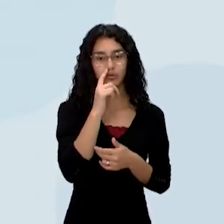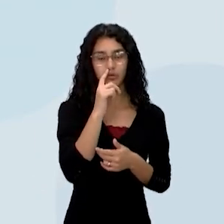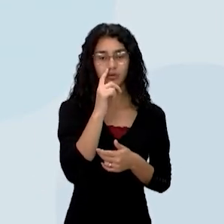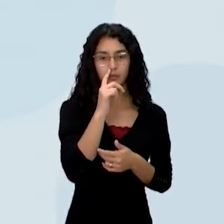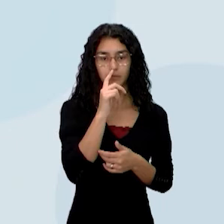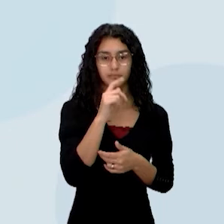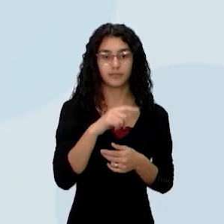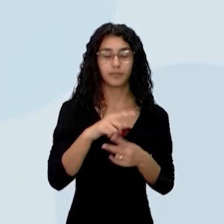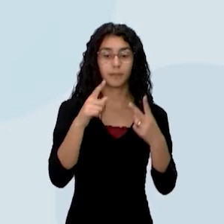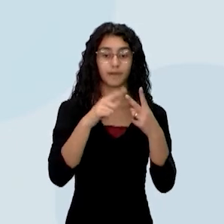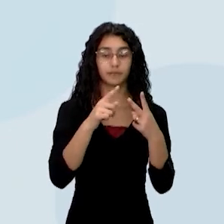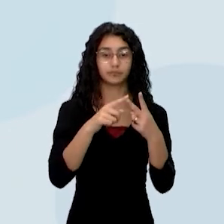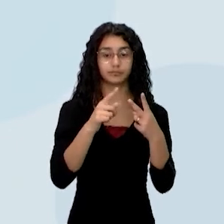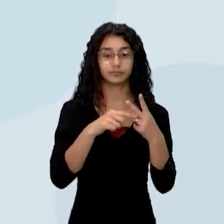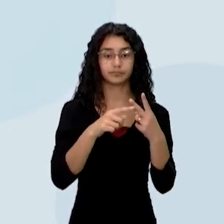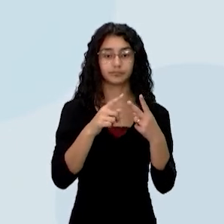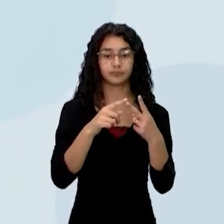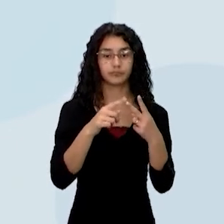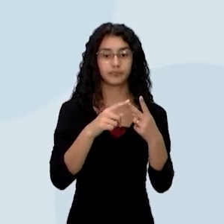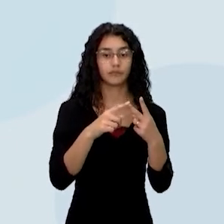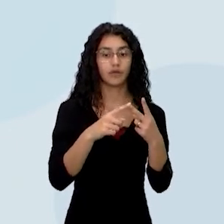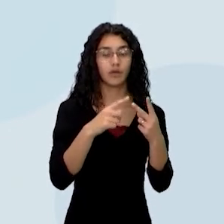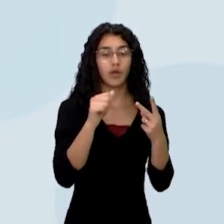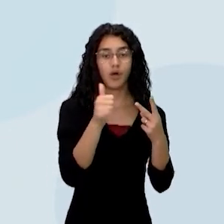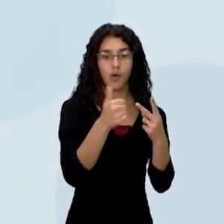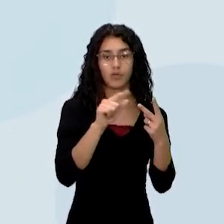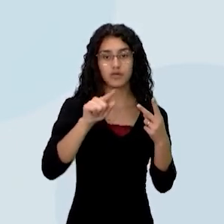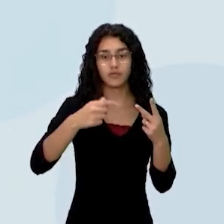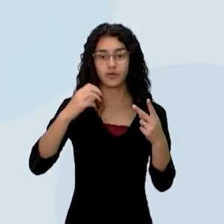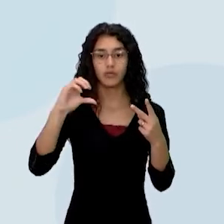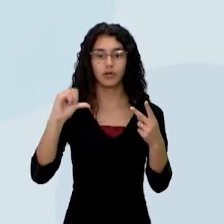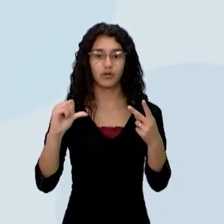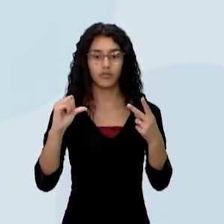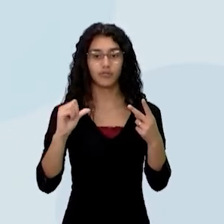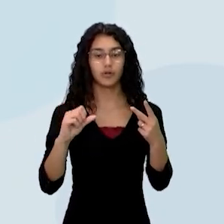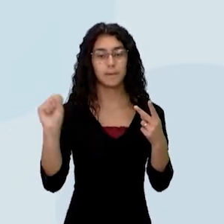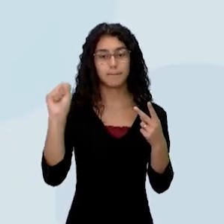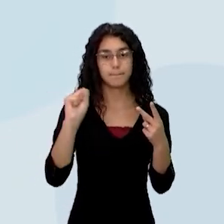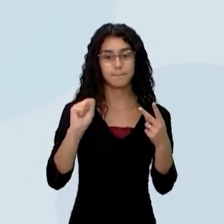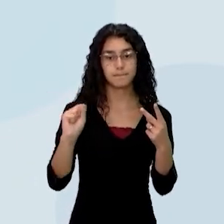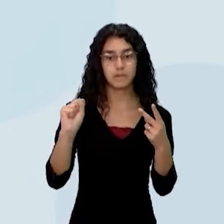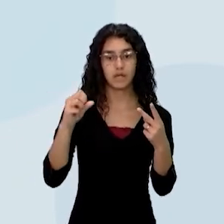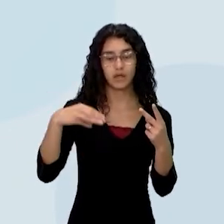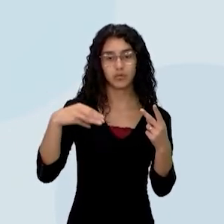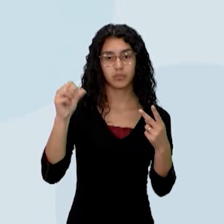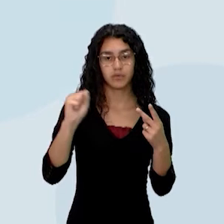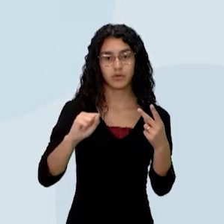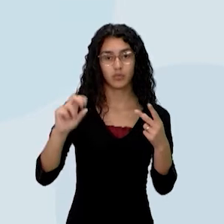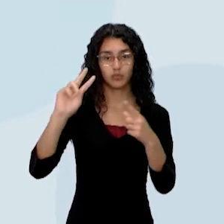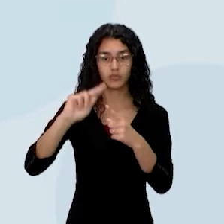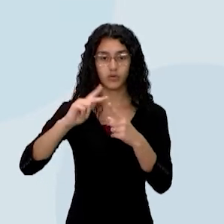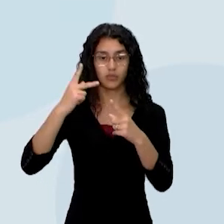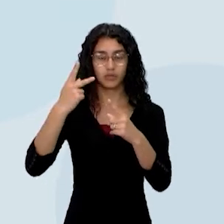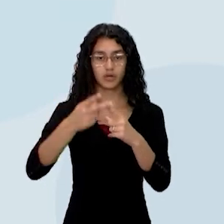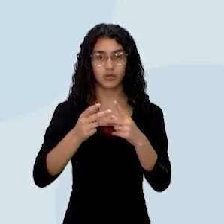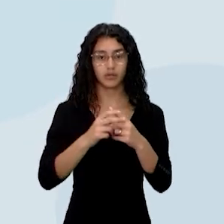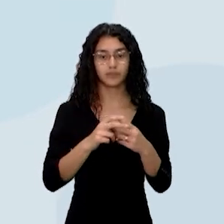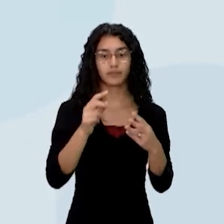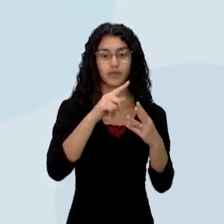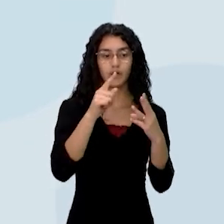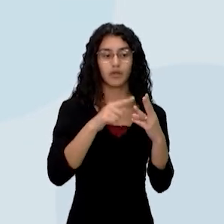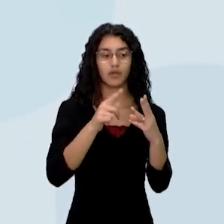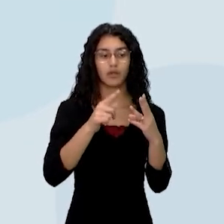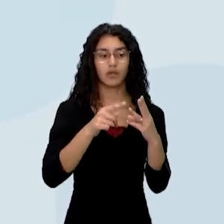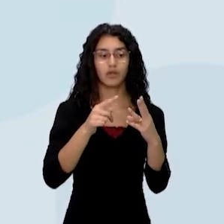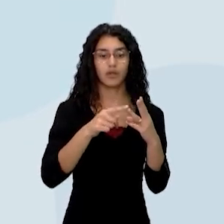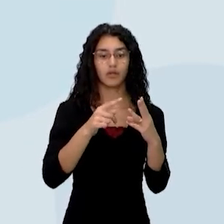dele, aqui a densidade dele é 1,7, a gravidade dele é 11,9 metros por segundo ao quadrado, né? Gravidade superficial. E aí a